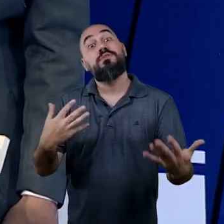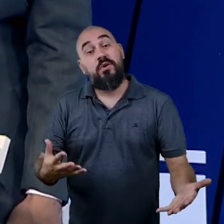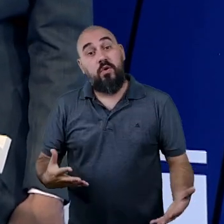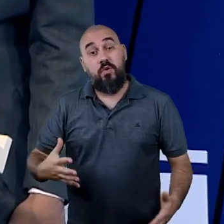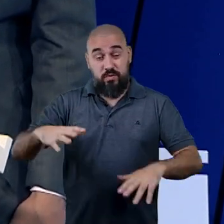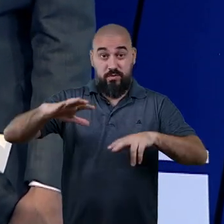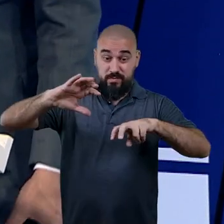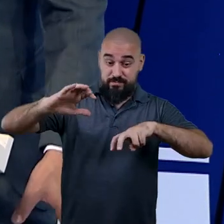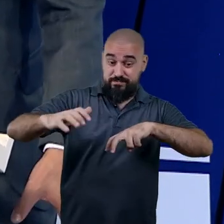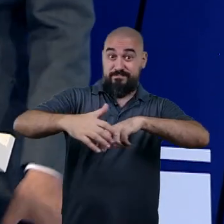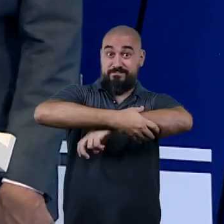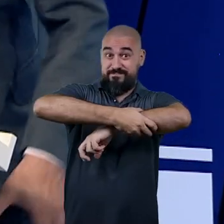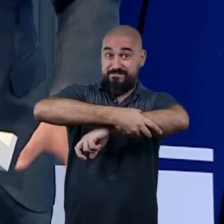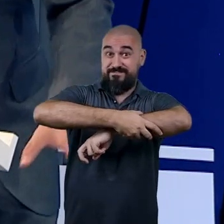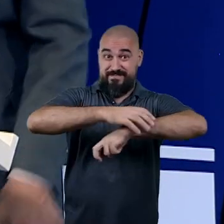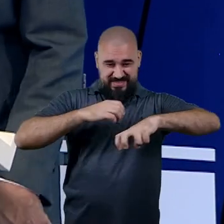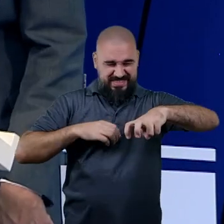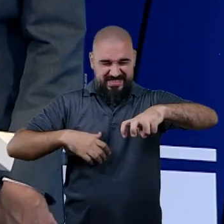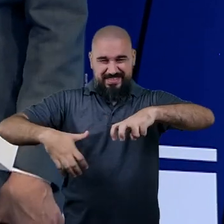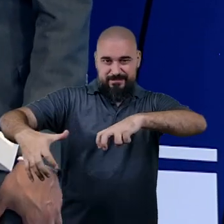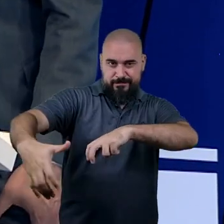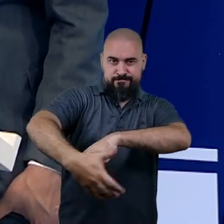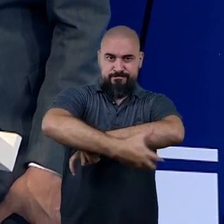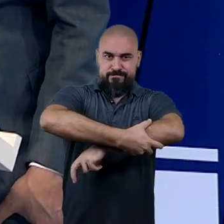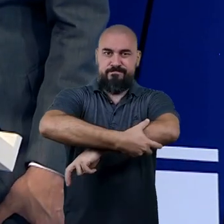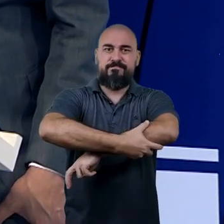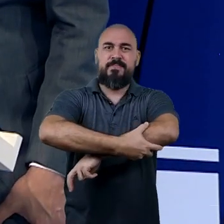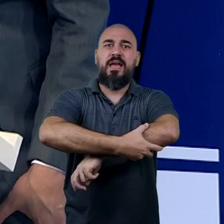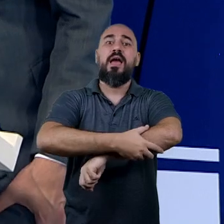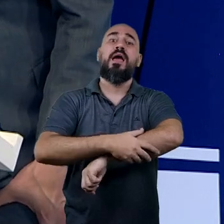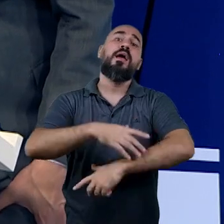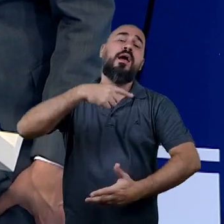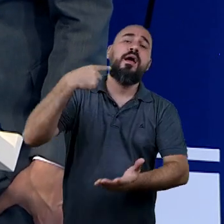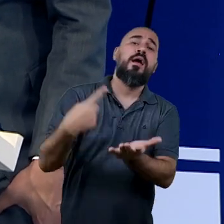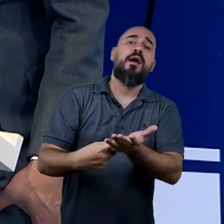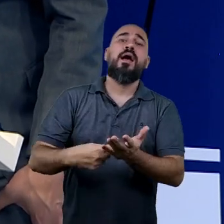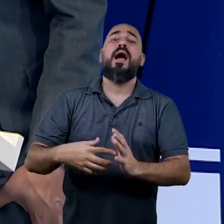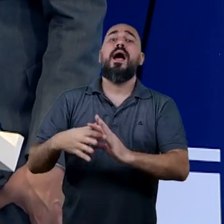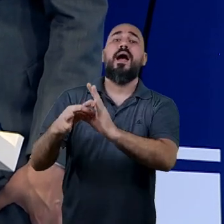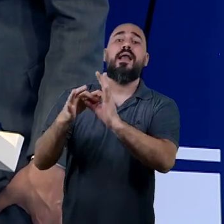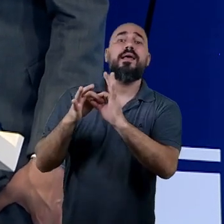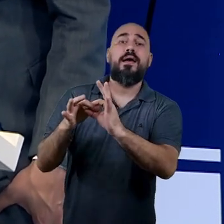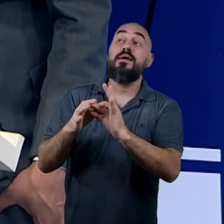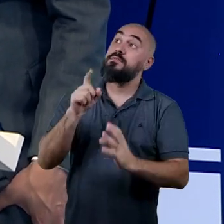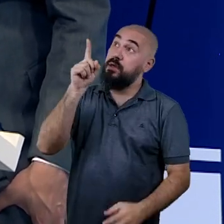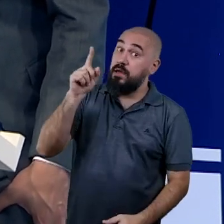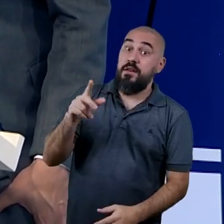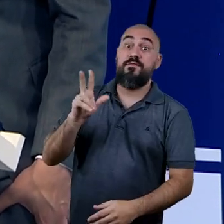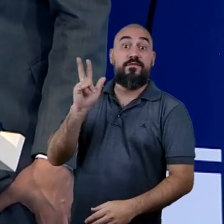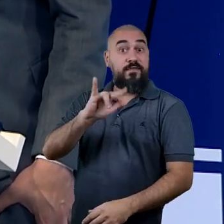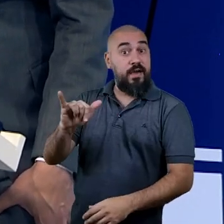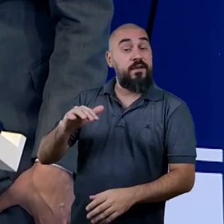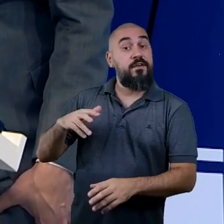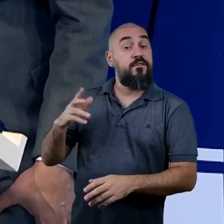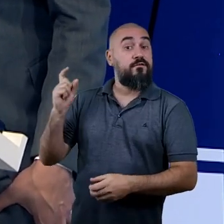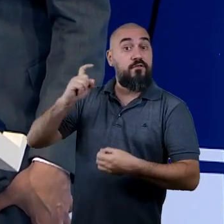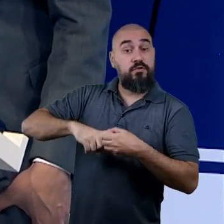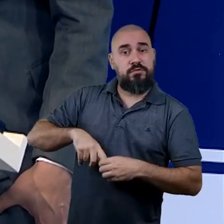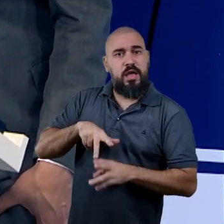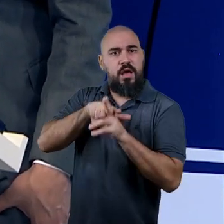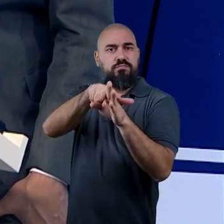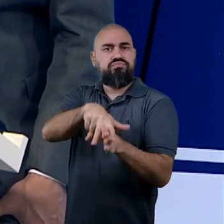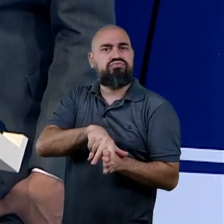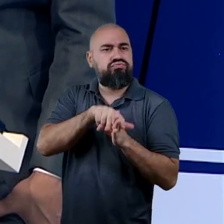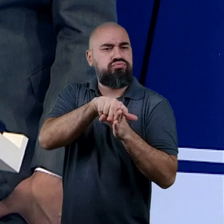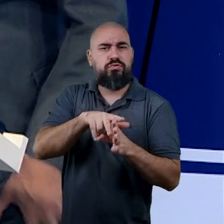coxa de Jesus, eu estabeleço com ele uma aliança. Ele vai voltar, vem no seu cavalo branco, vem para nos buscar e vem